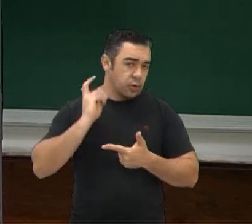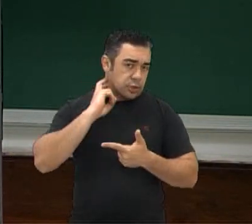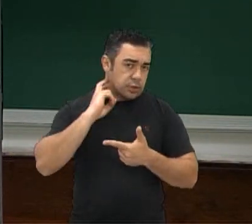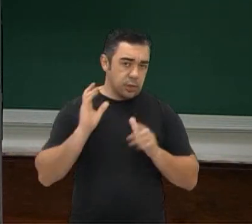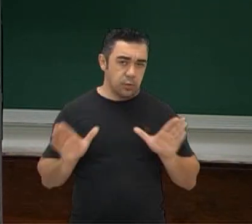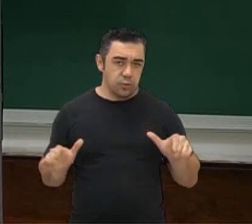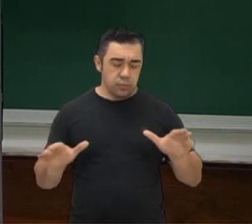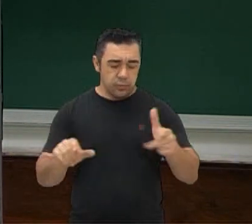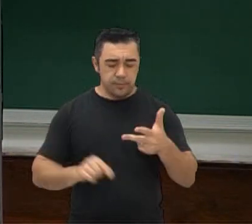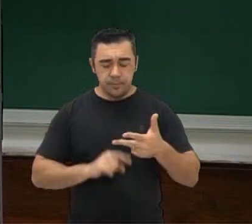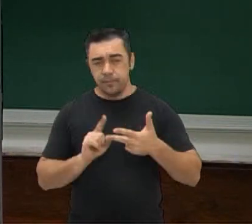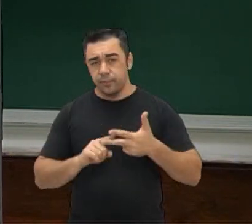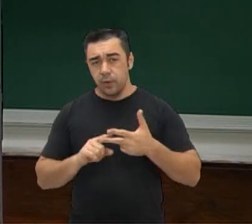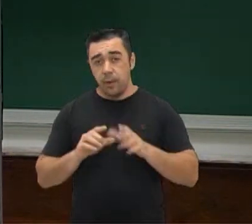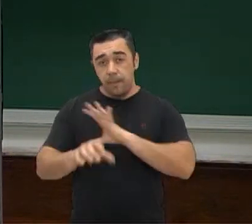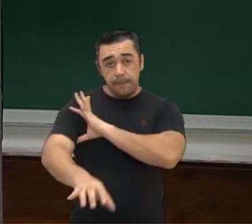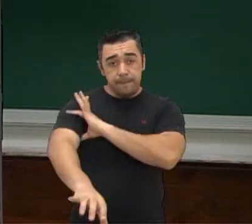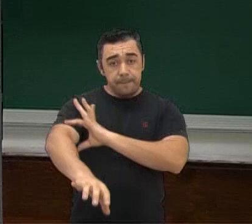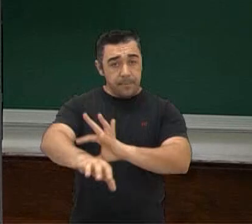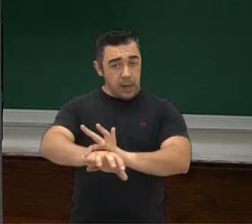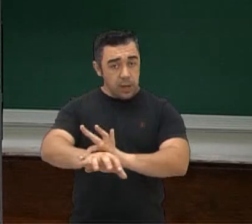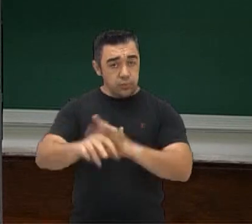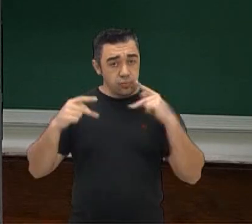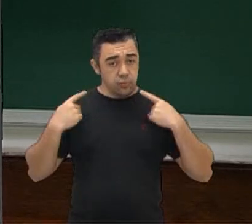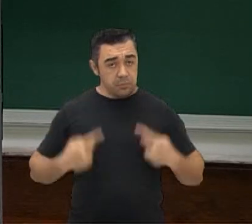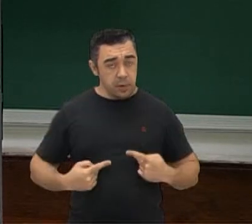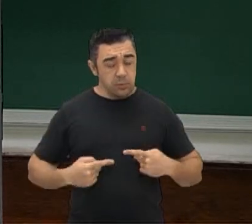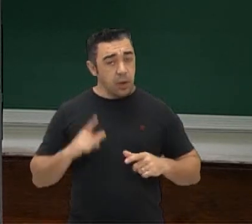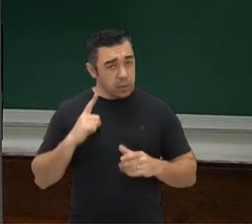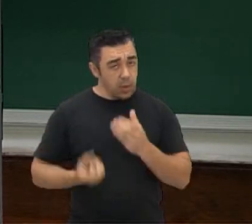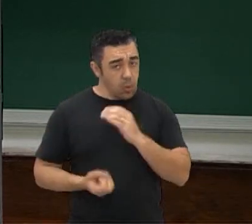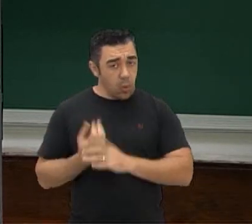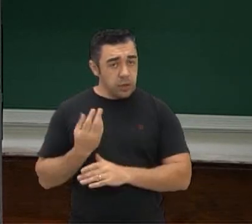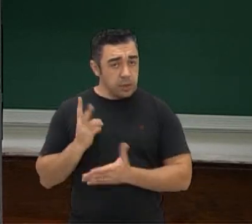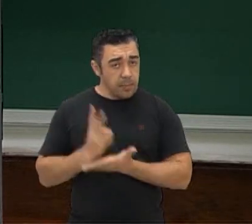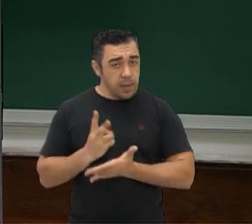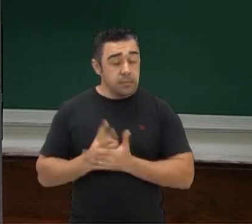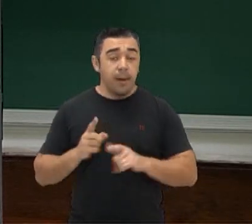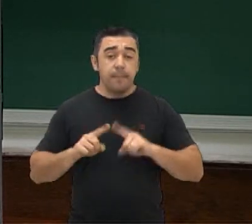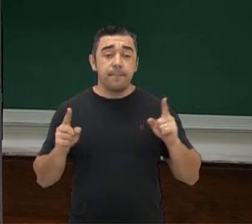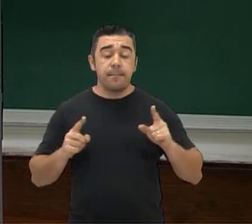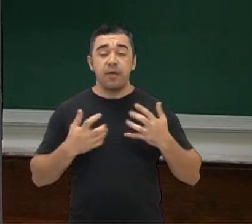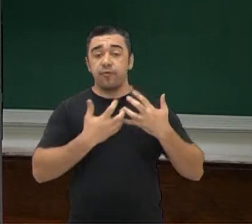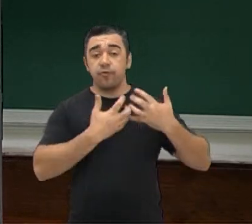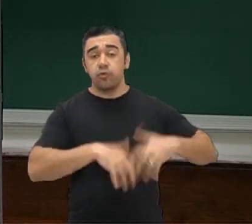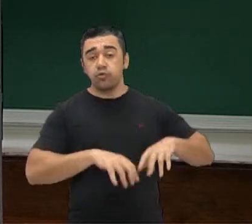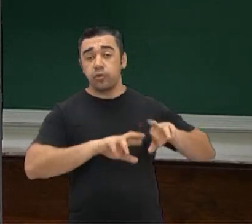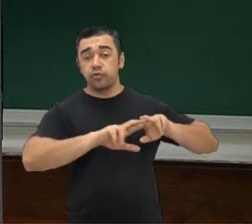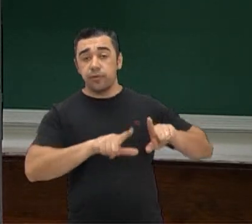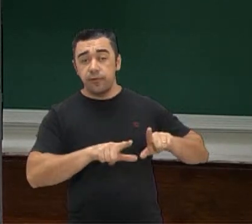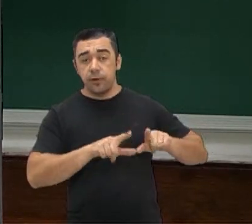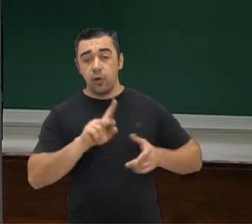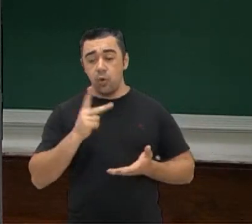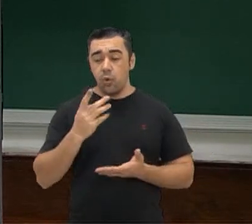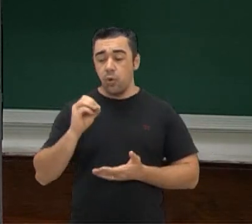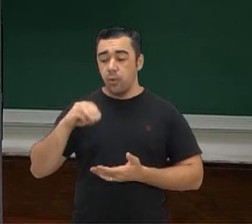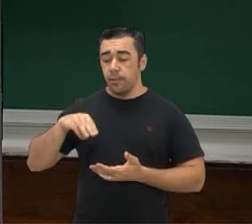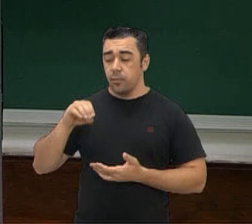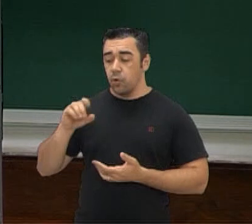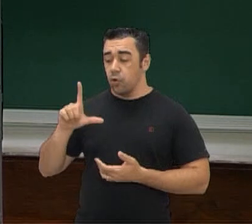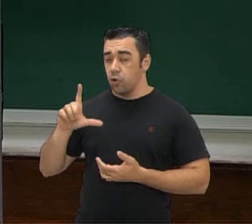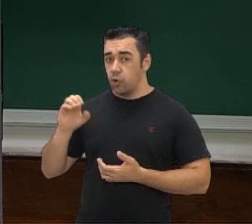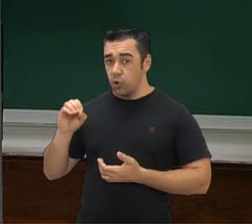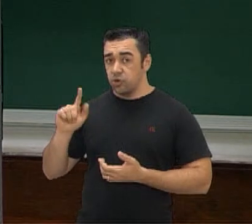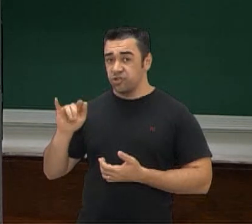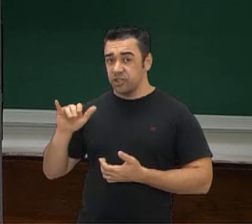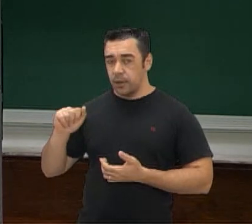tudo isso tem mesma origem embrionária, mas pode ou não ter a mesma função. Então, é homologia, homo de igual. Quando a gente